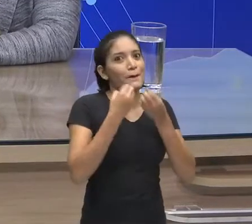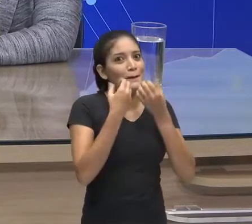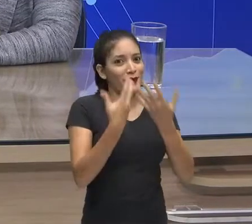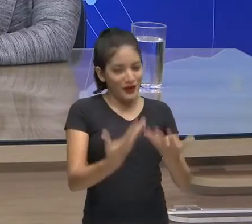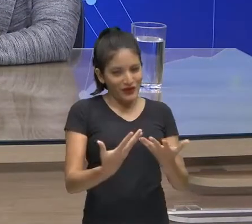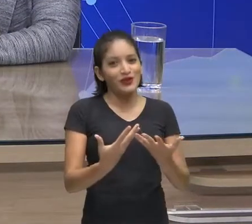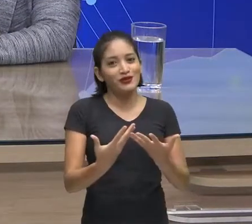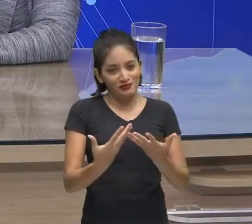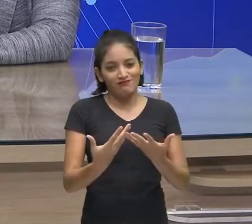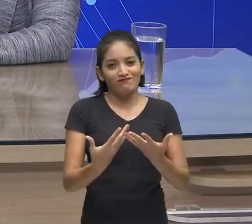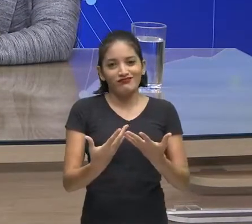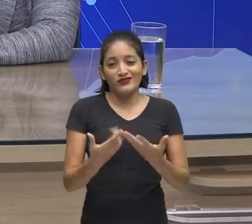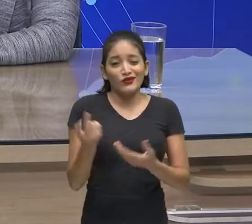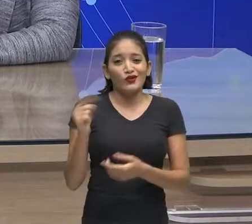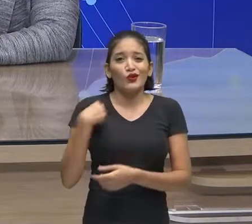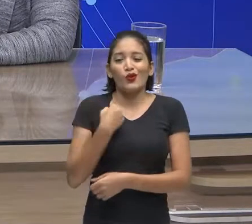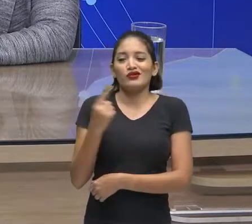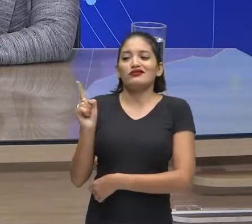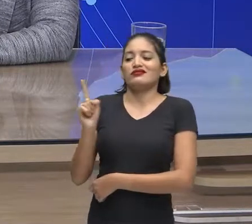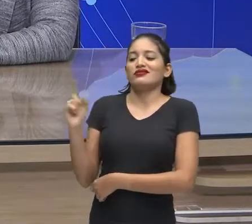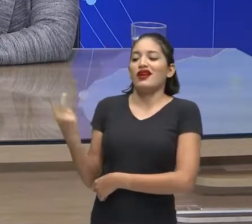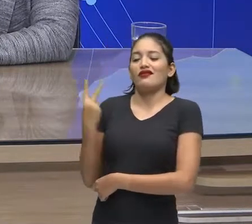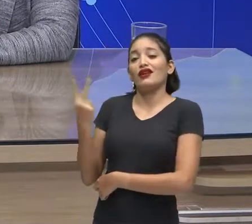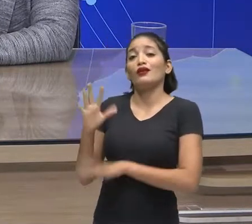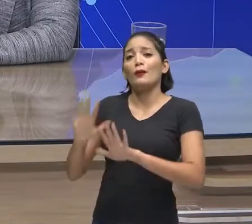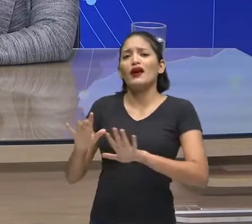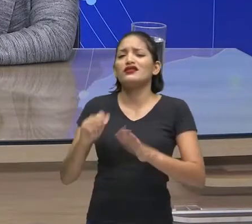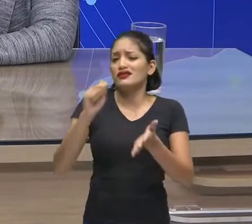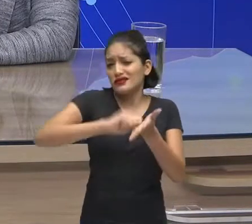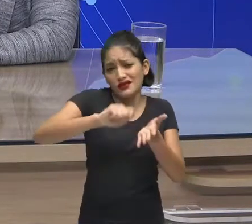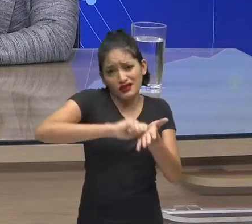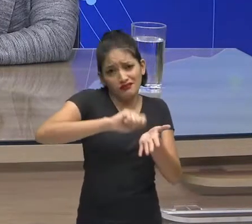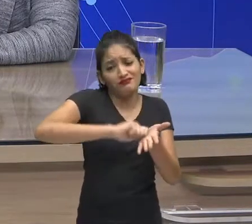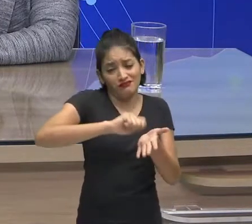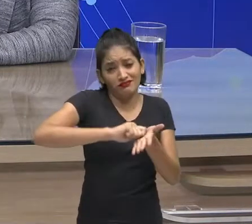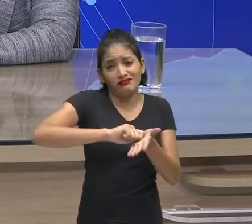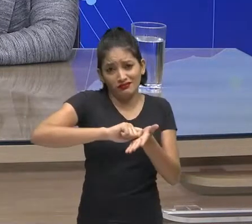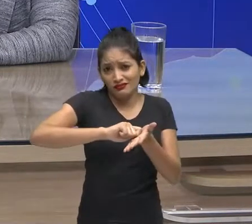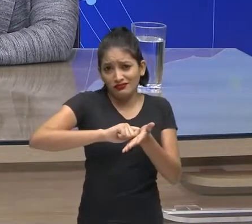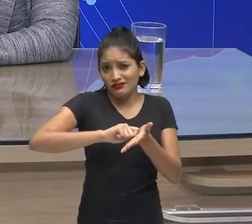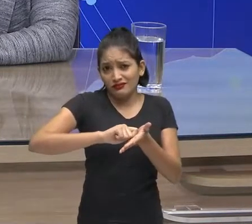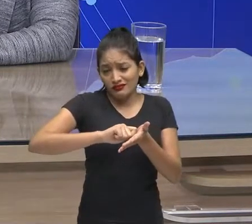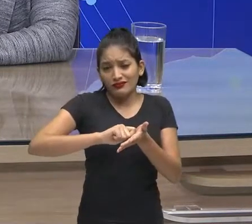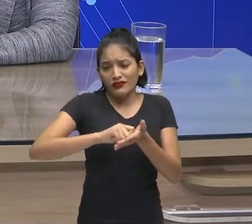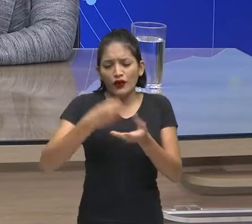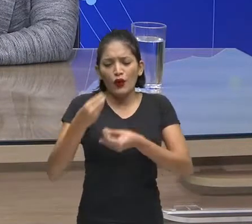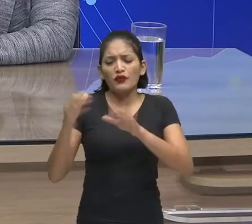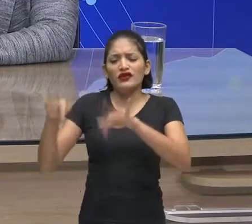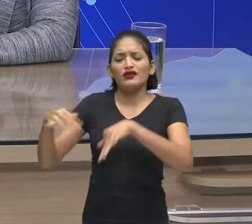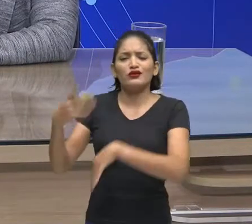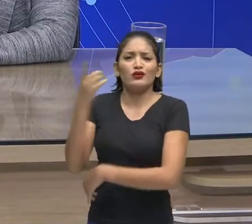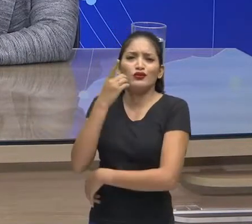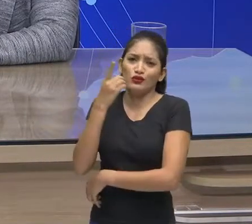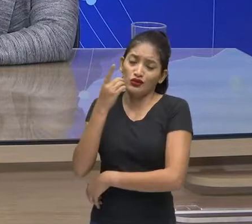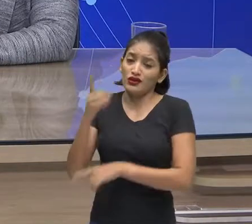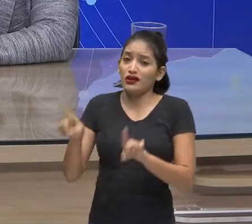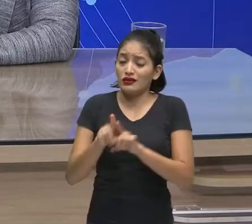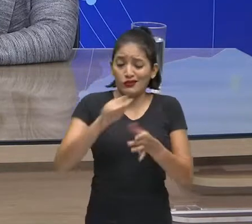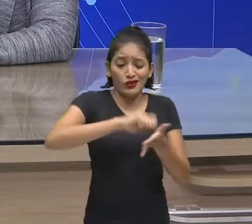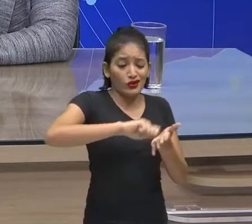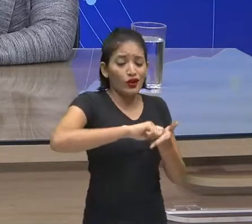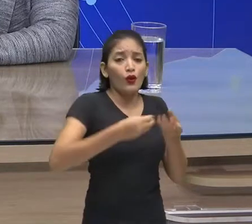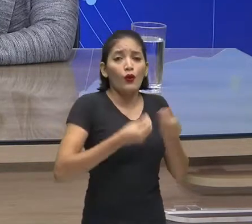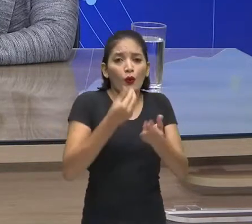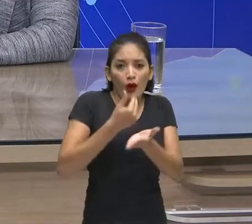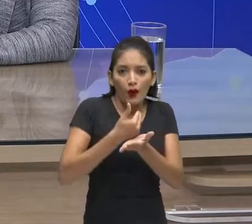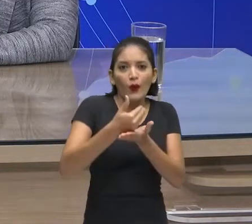a gente não dá valor, mas ele é terapêutico. Escreva. Escreva como terminou o seu dia hoje, escreva como você está começando o